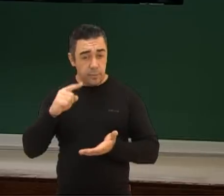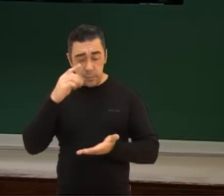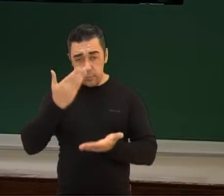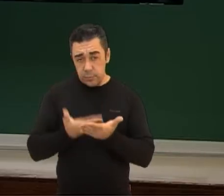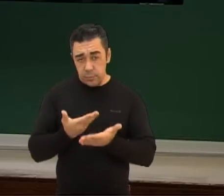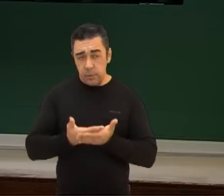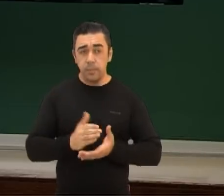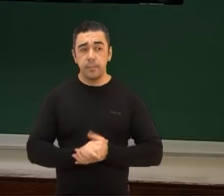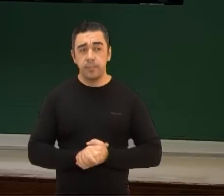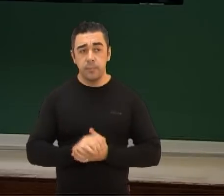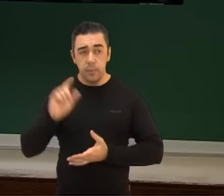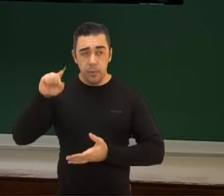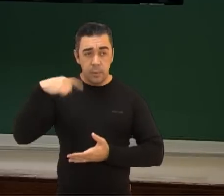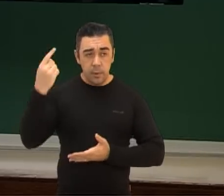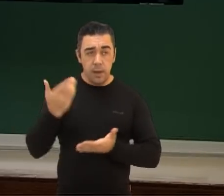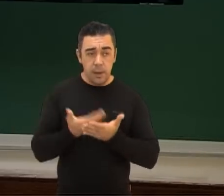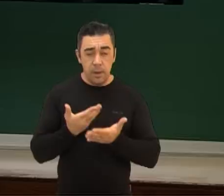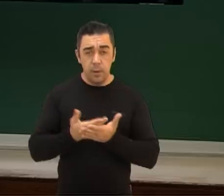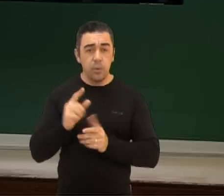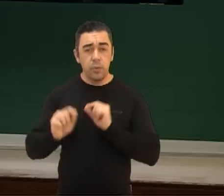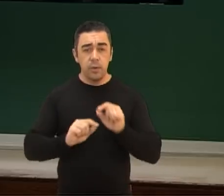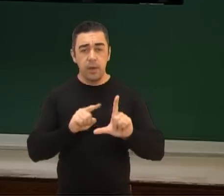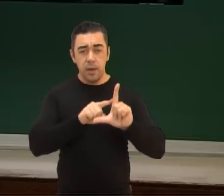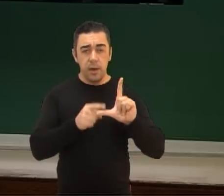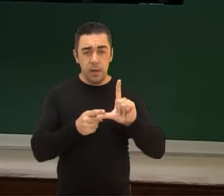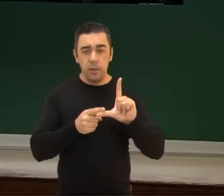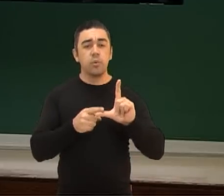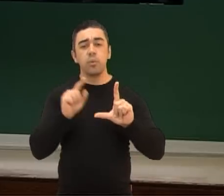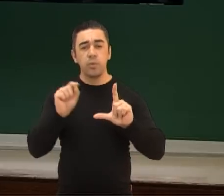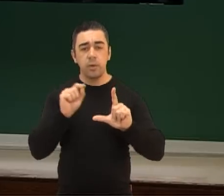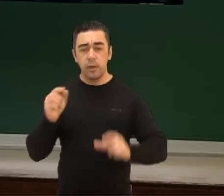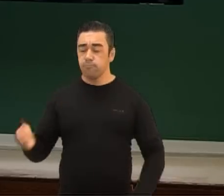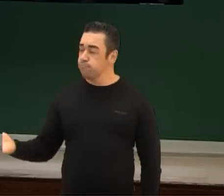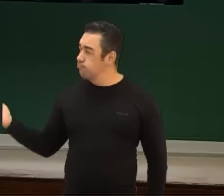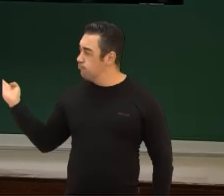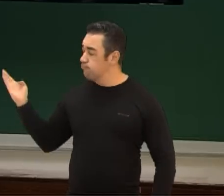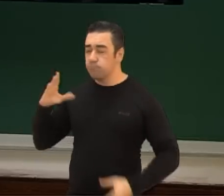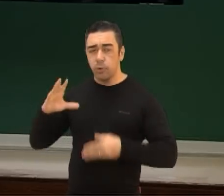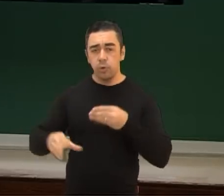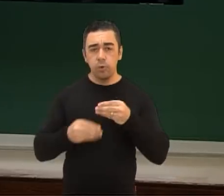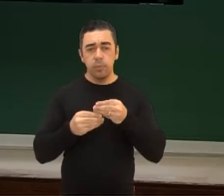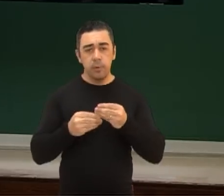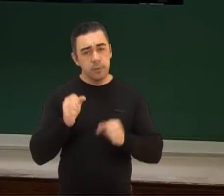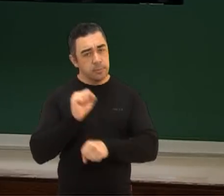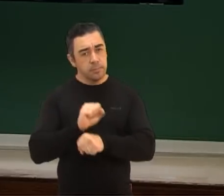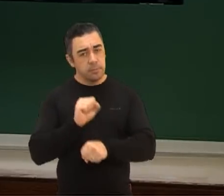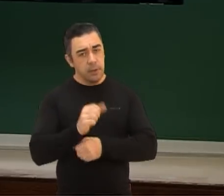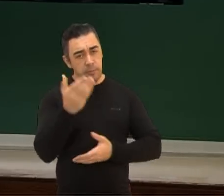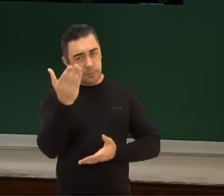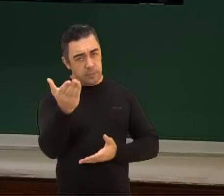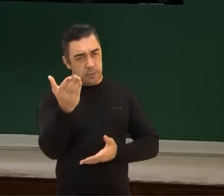estudar? Na próxima aula nós vamos estudar ângulos complementares. Aguardo